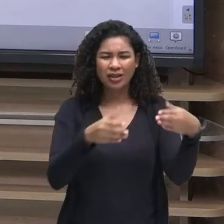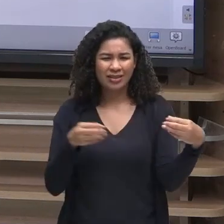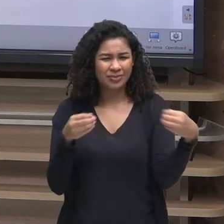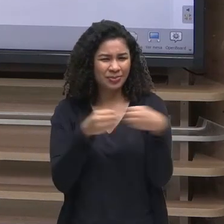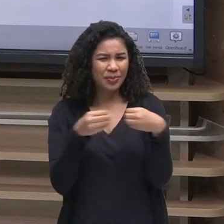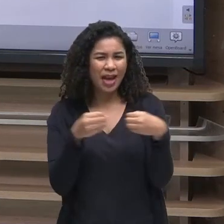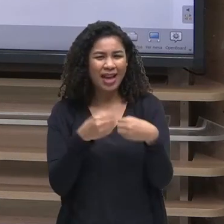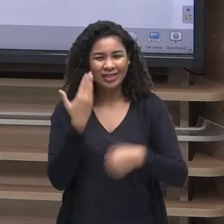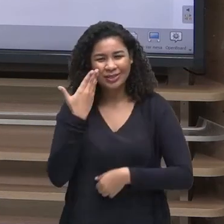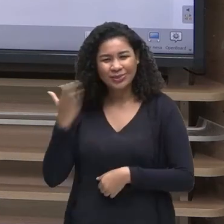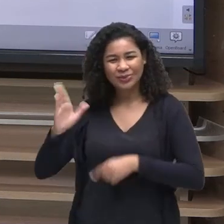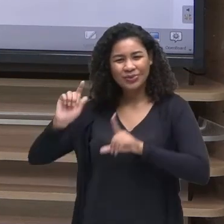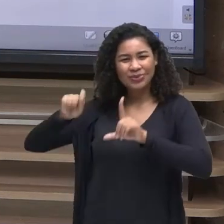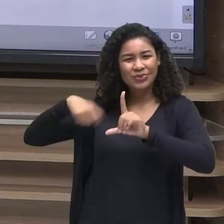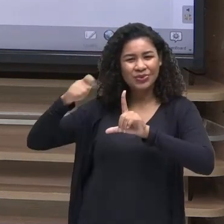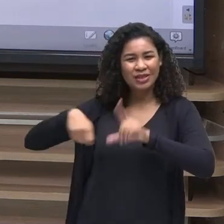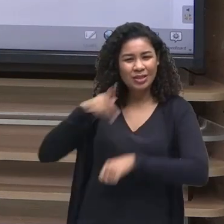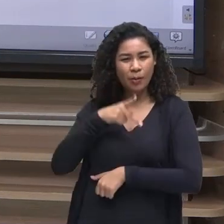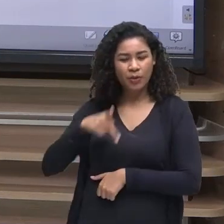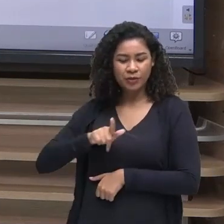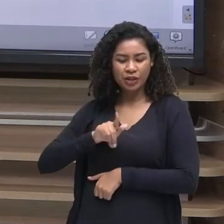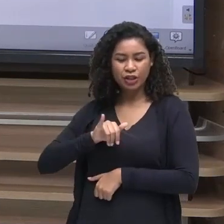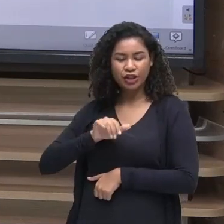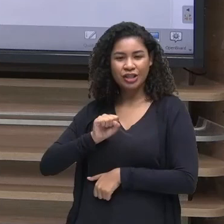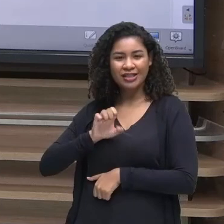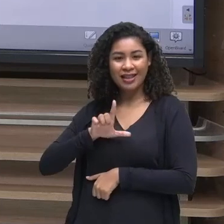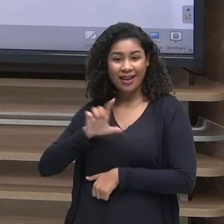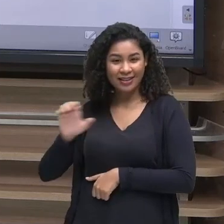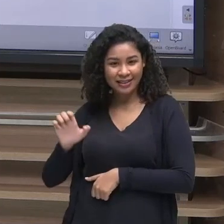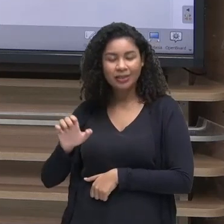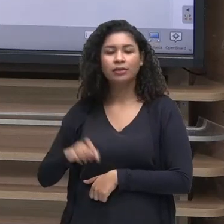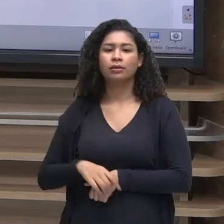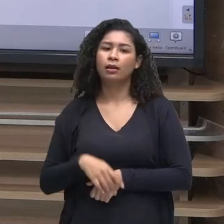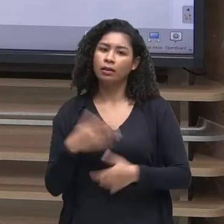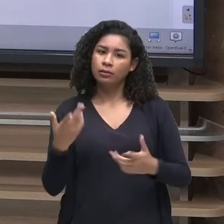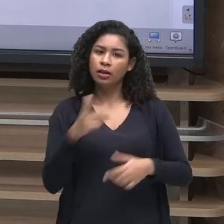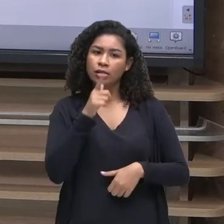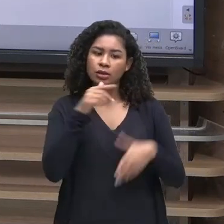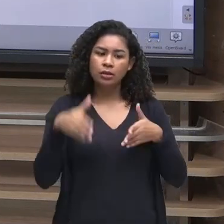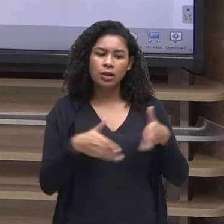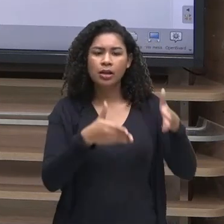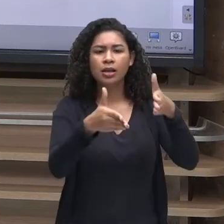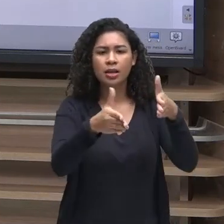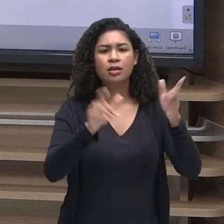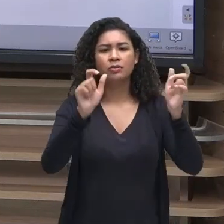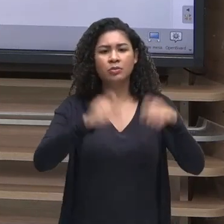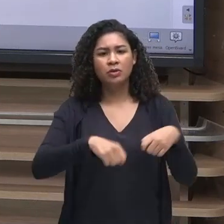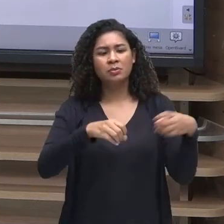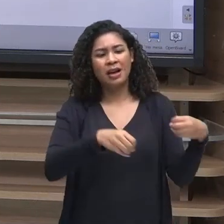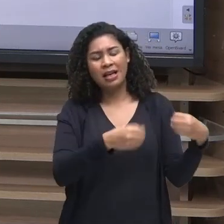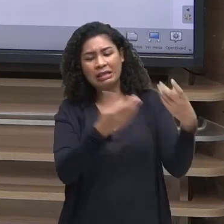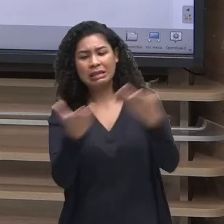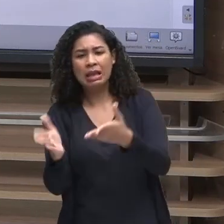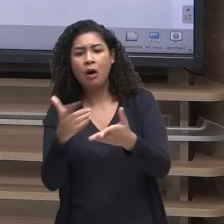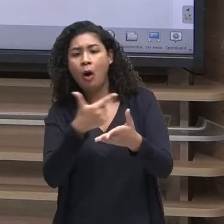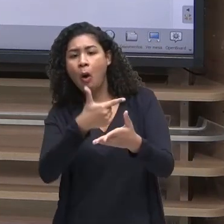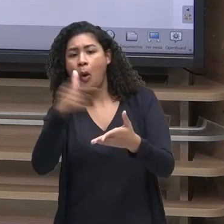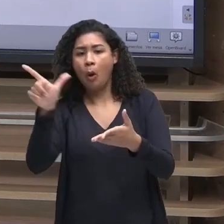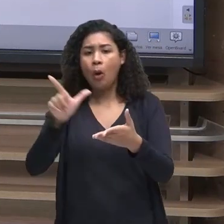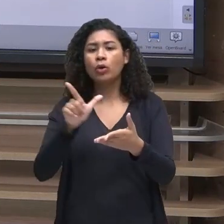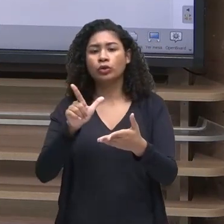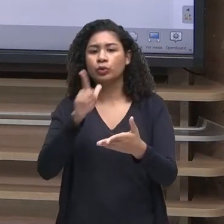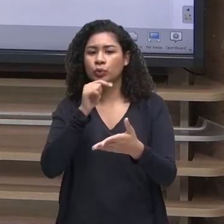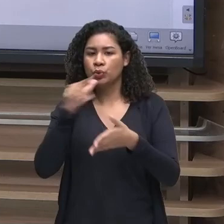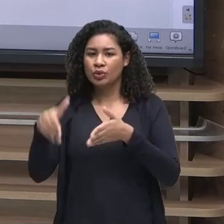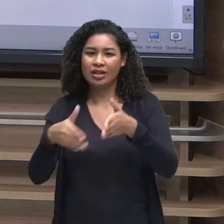da professora Gisele, faz contato com outra rede de rios e acaba levando essa contaminação para bem